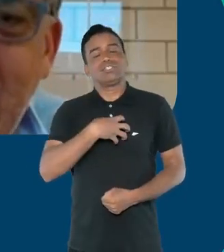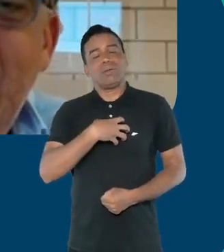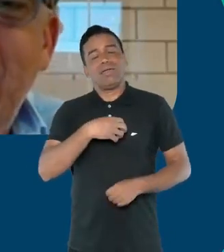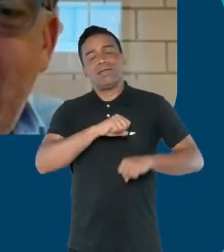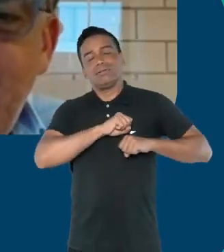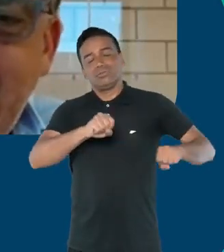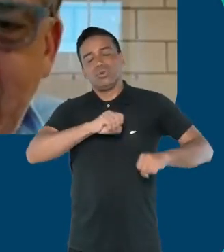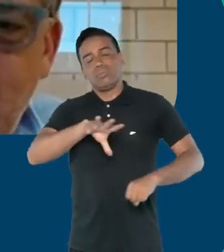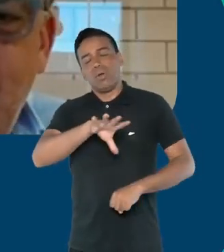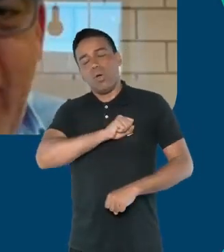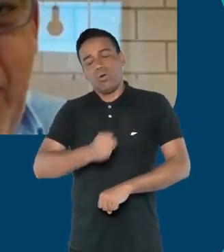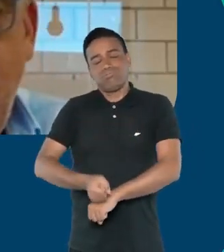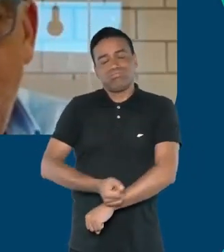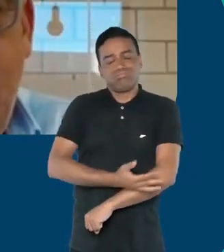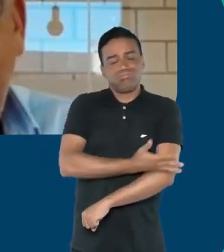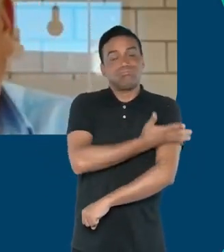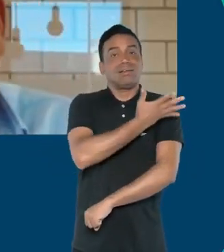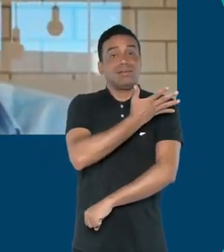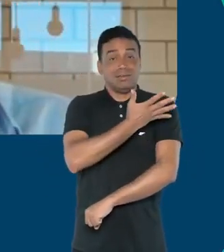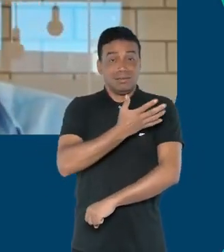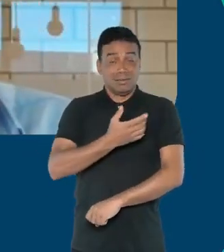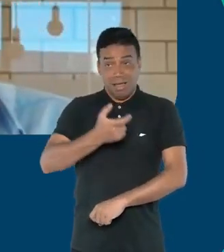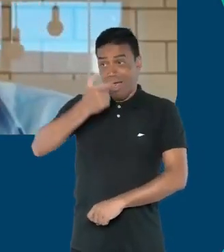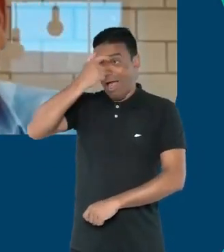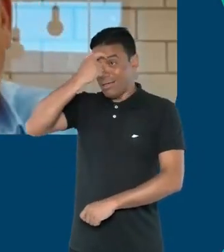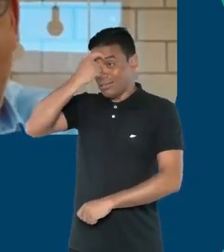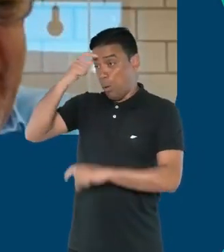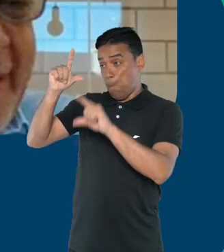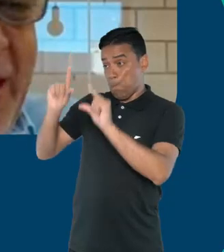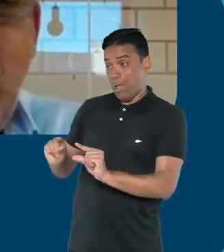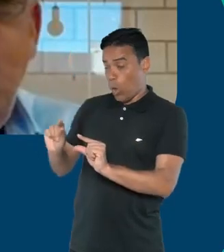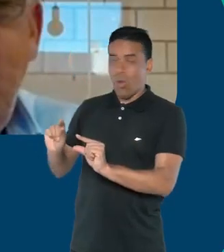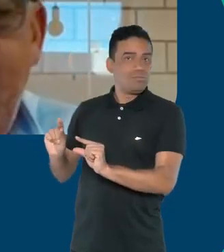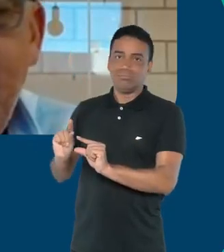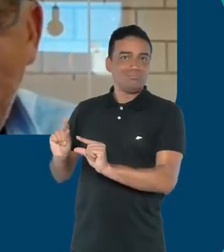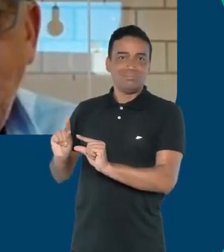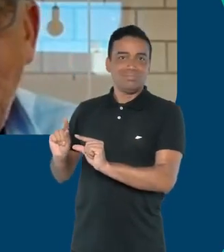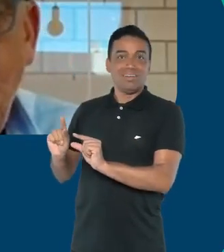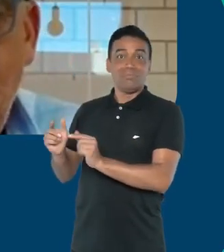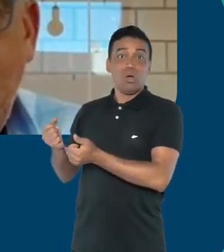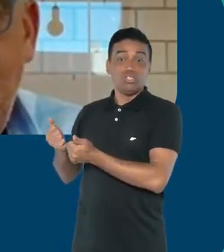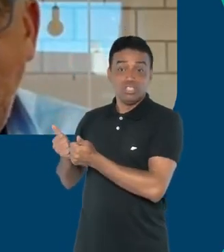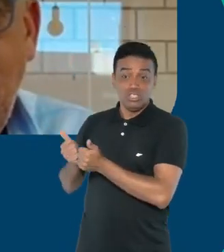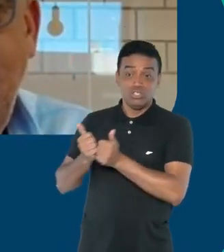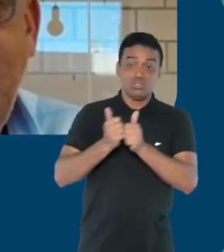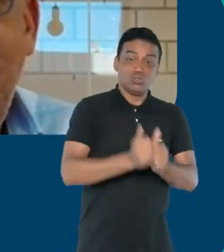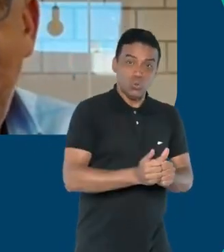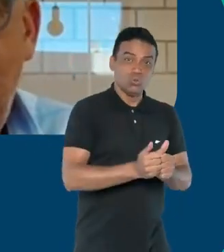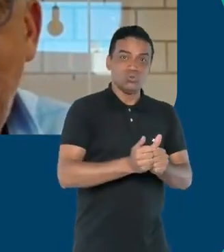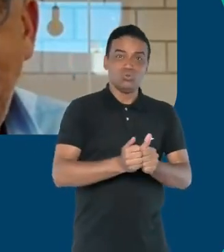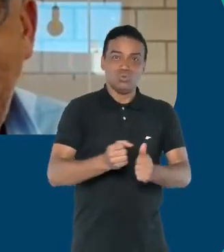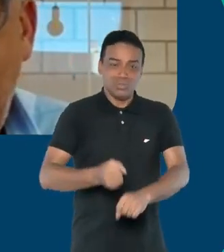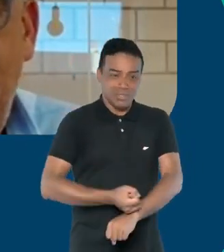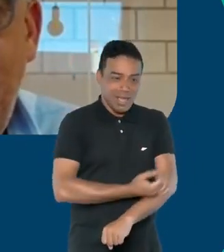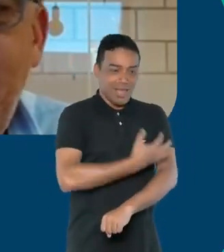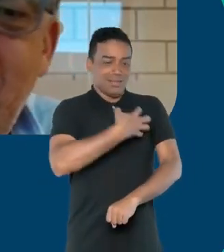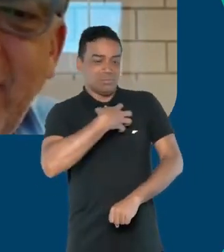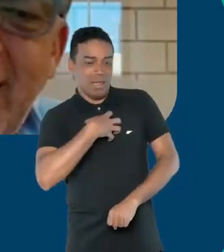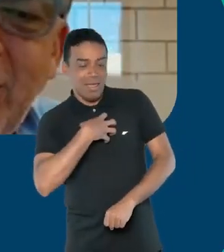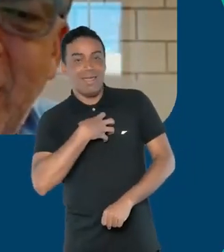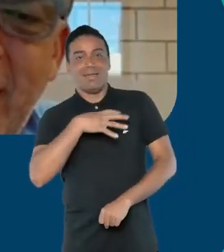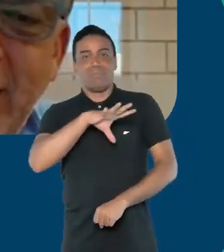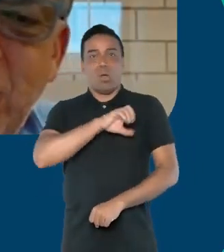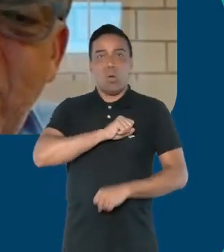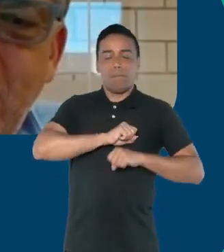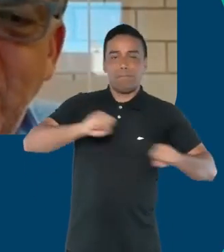paixões. A razão é menor? Não, ela não é menor. Ela tem que operar junto com as paixões. E ela pode até operar,